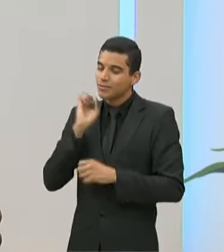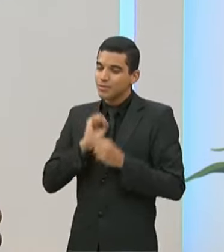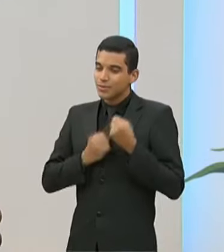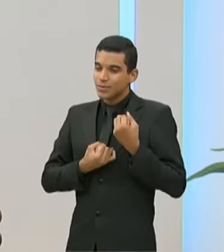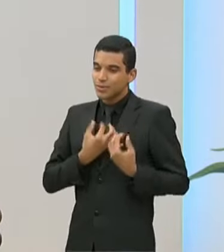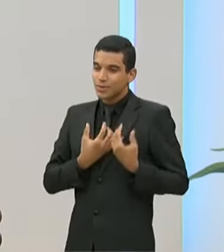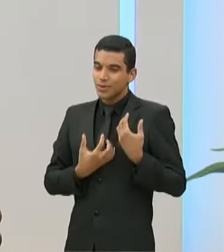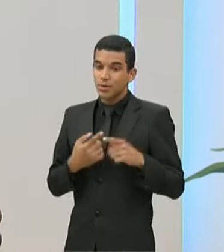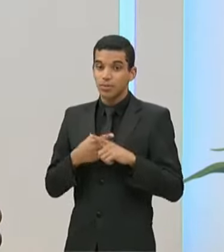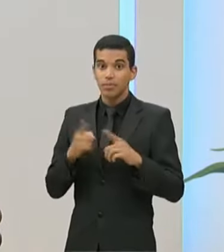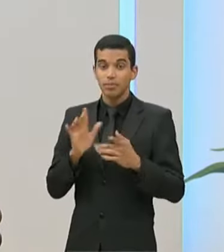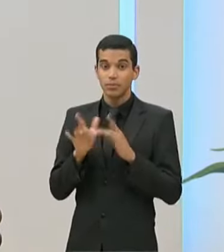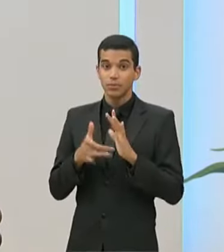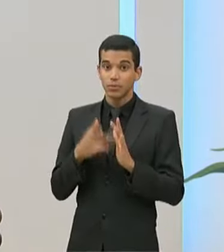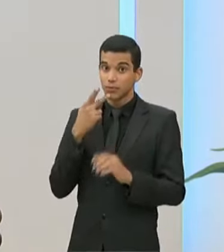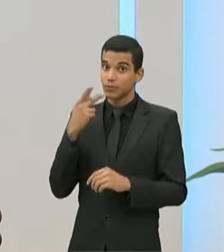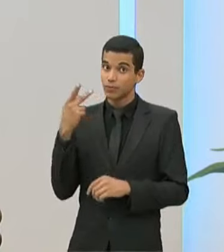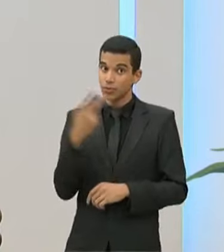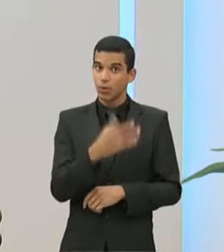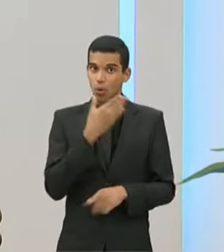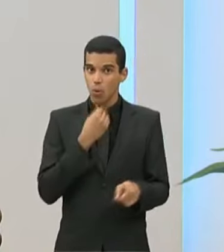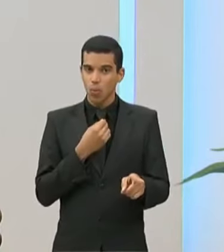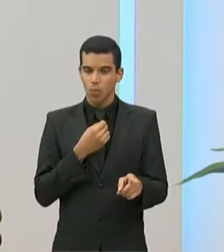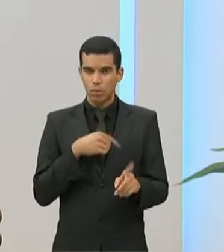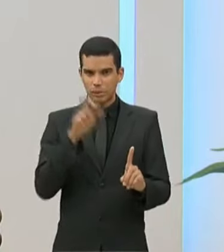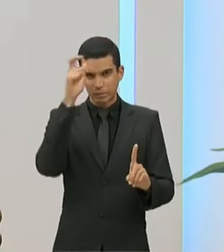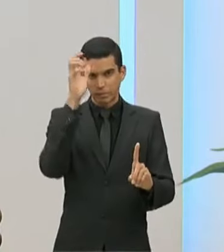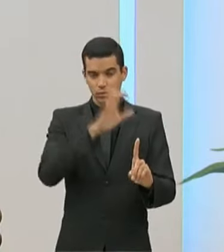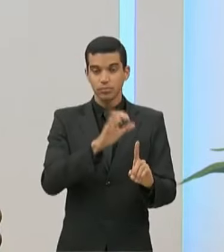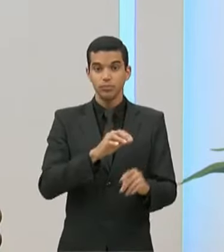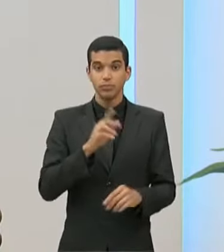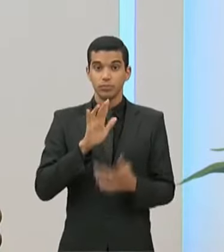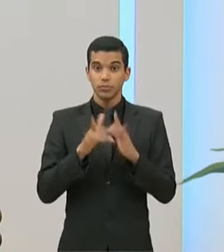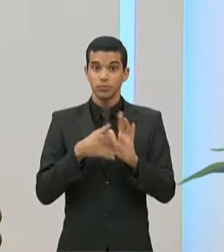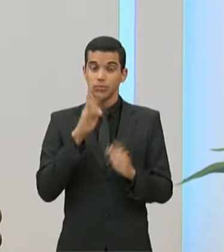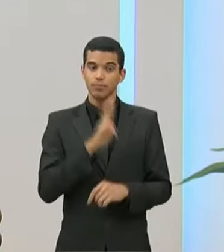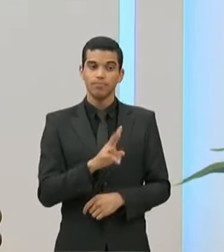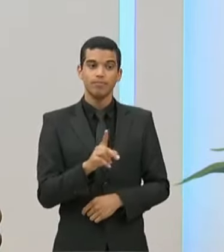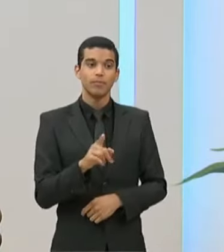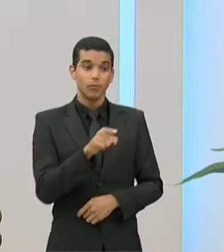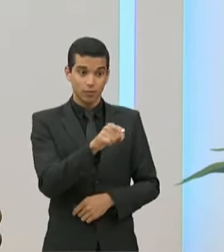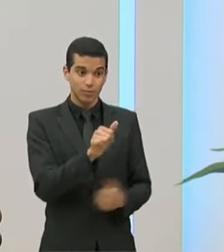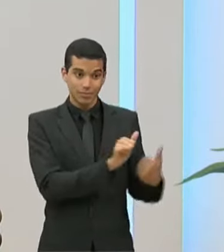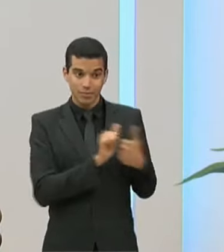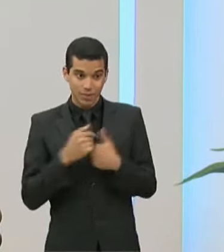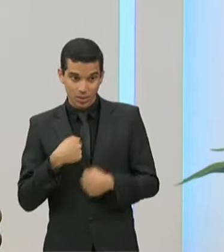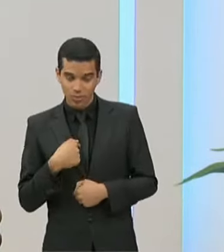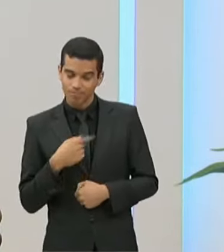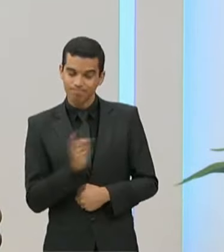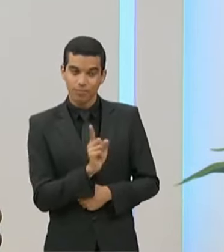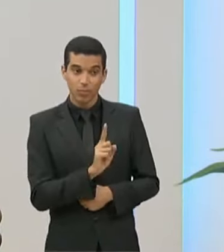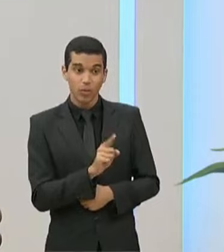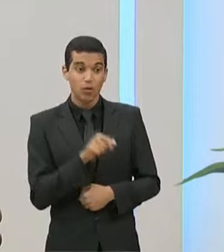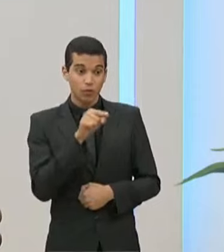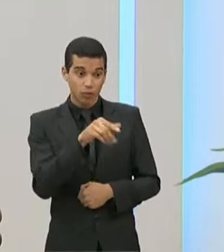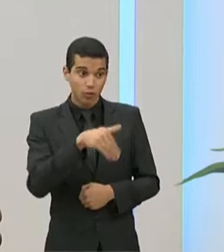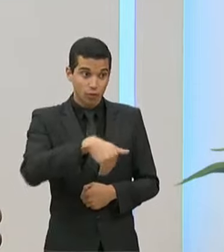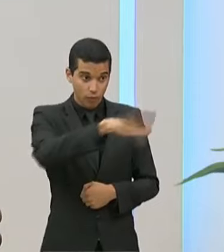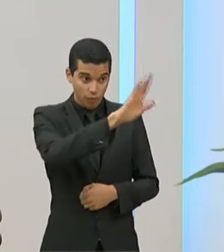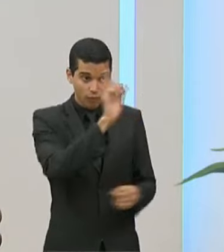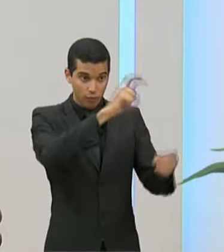não, volte para os teus e diga lá